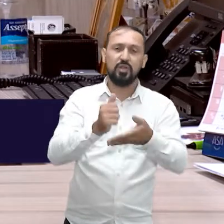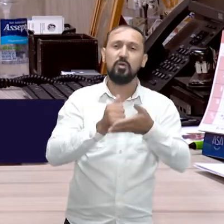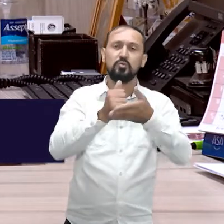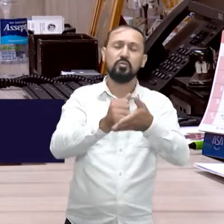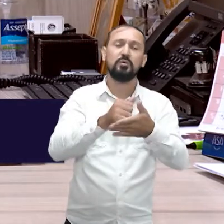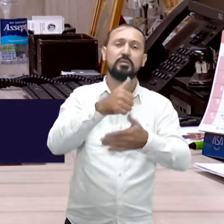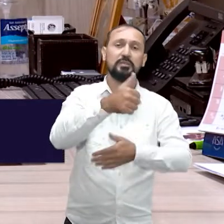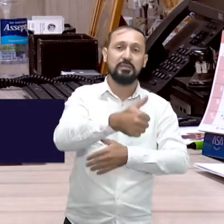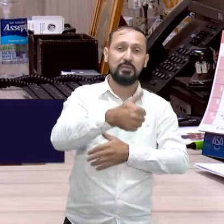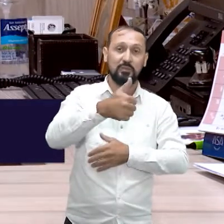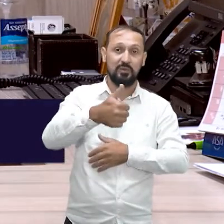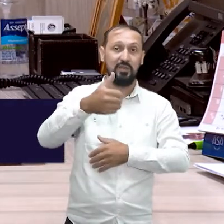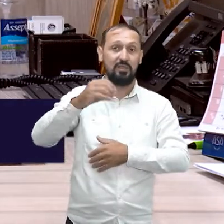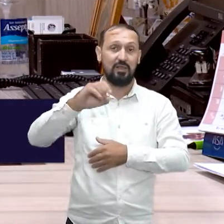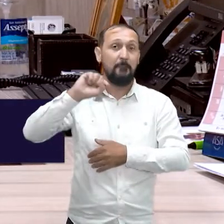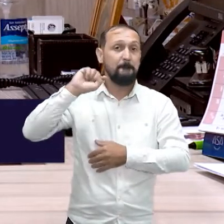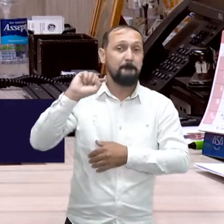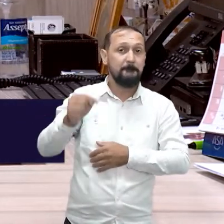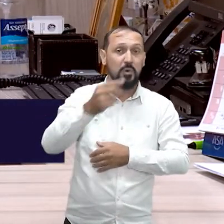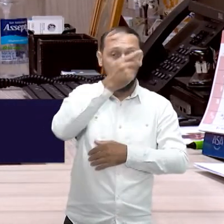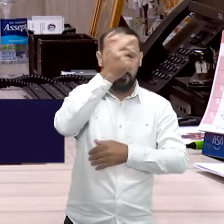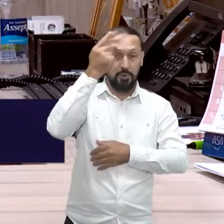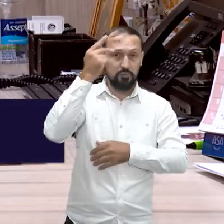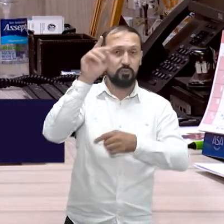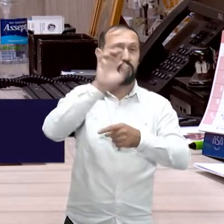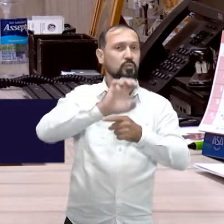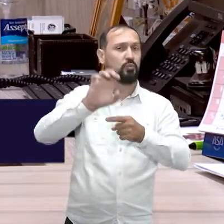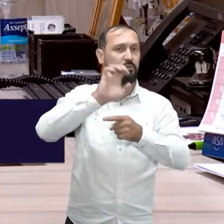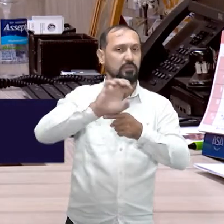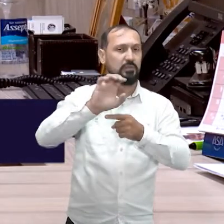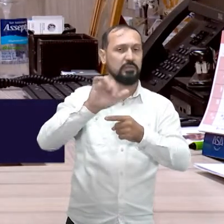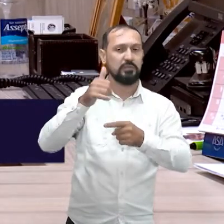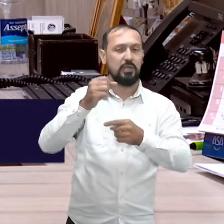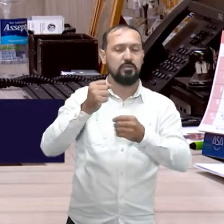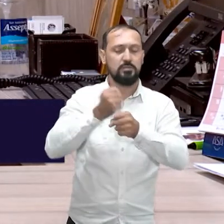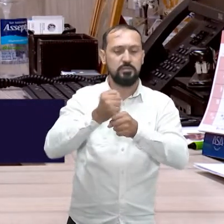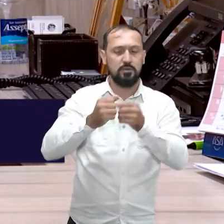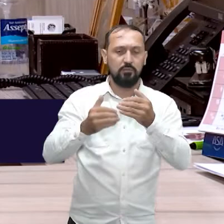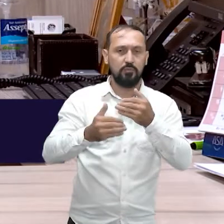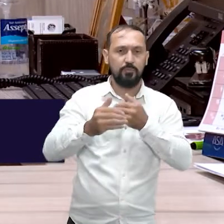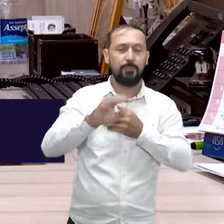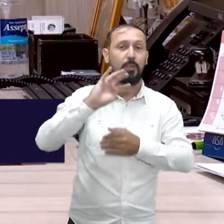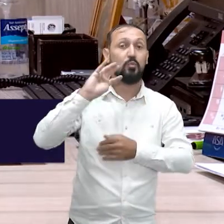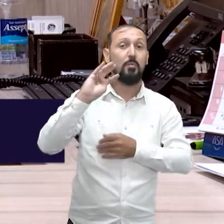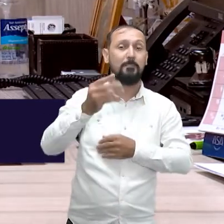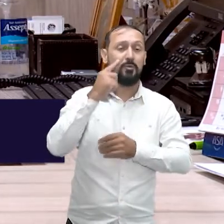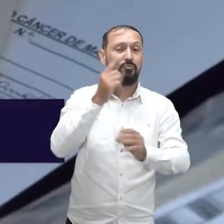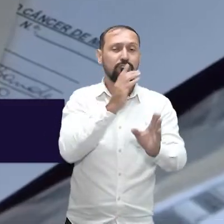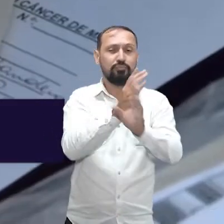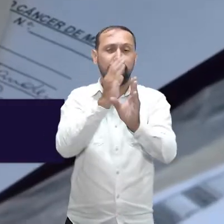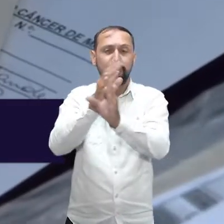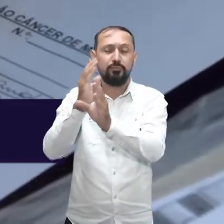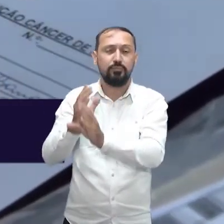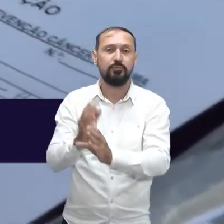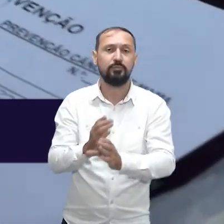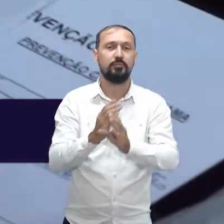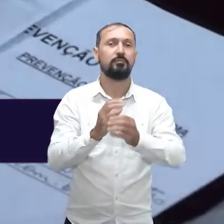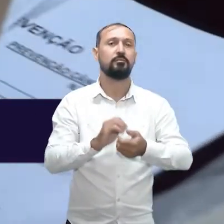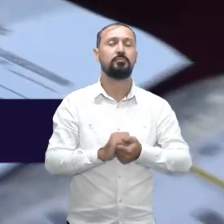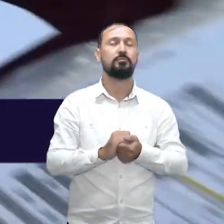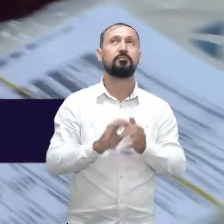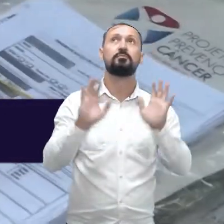da CACEMES, Unidade Móvel, já ajudou mais de 110 mil pessoas no estado todo ao longo desses 10 anos, com mais de